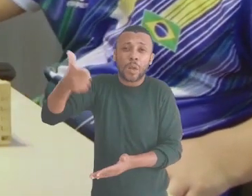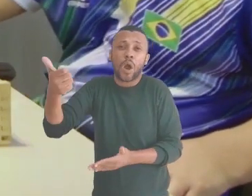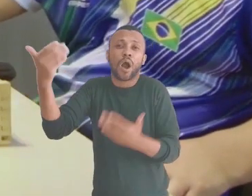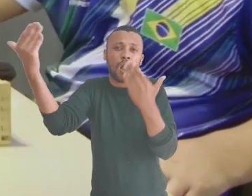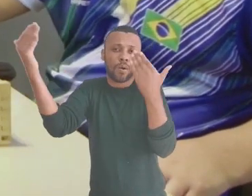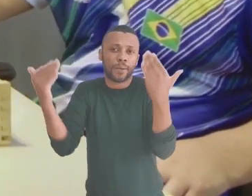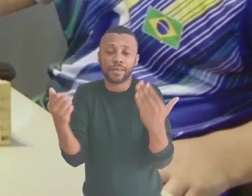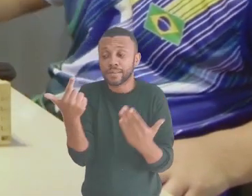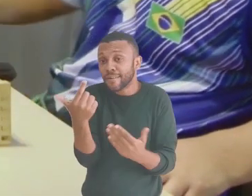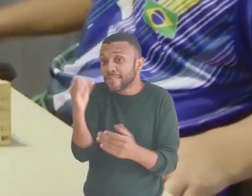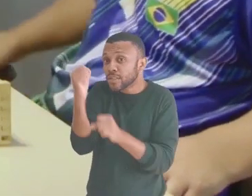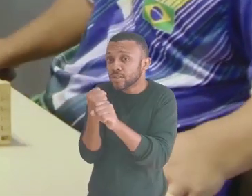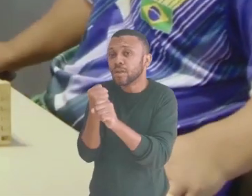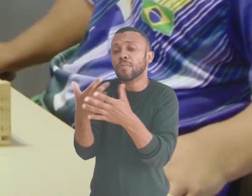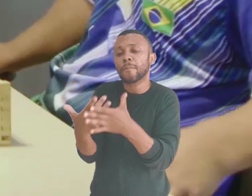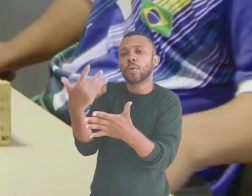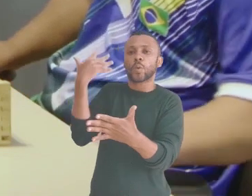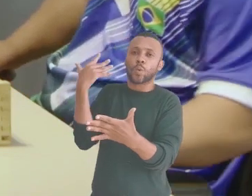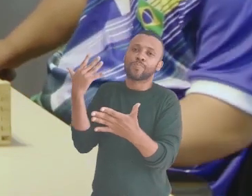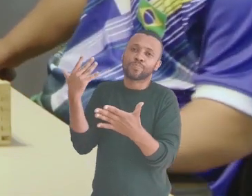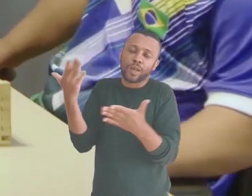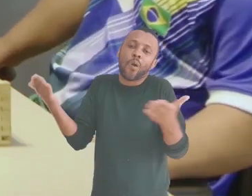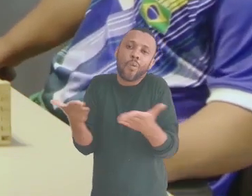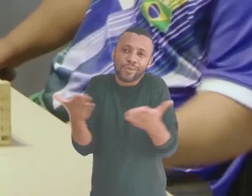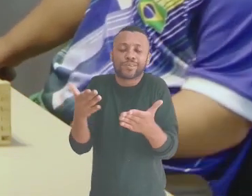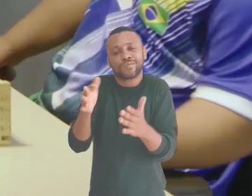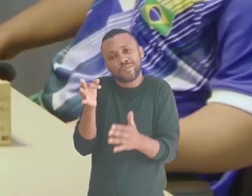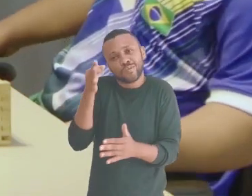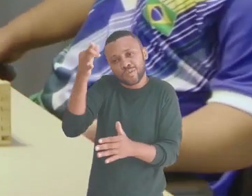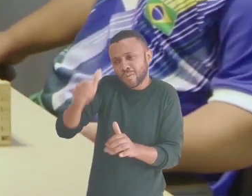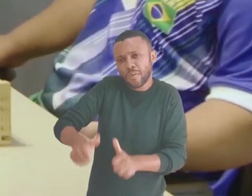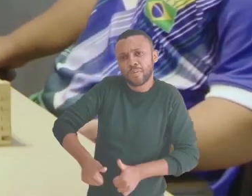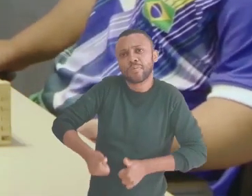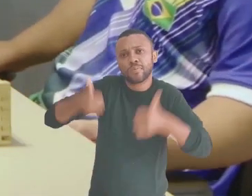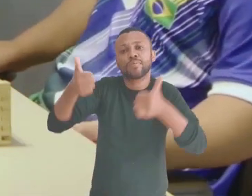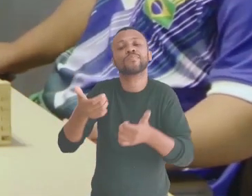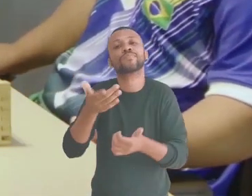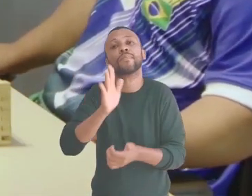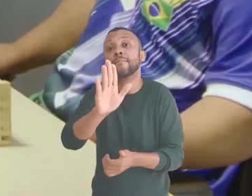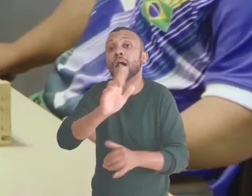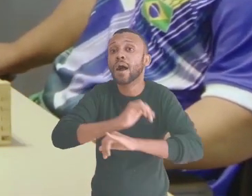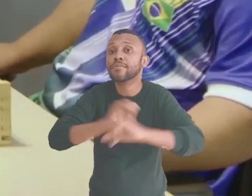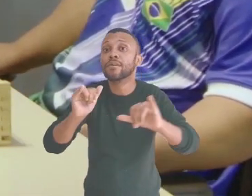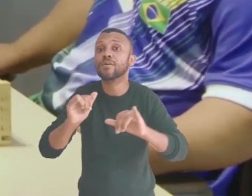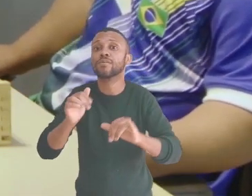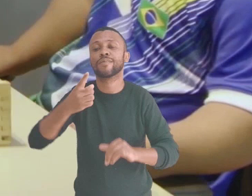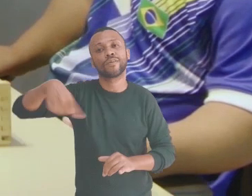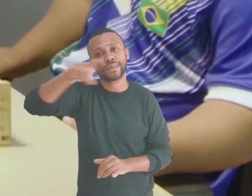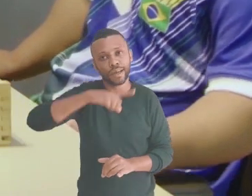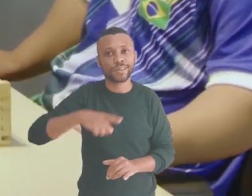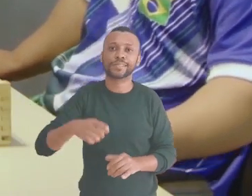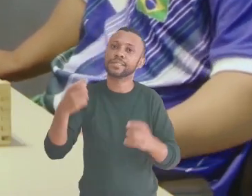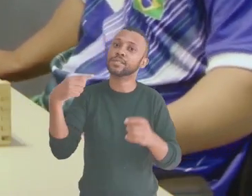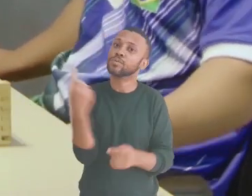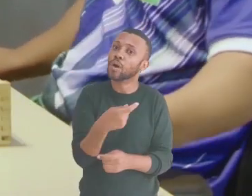atrás, mas vamos ficar melhor daqui a 10 anos. Tá? Em diversas condições. Eu vou lembrar a todo mundo que